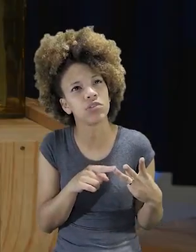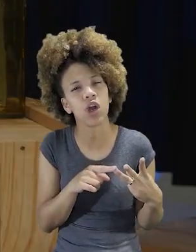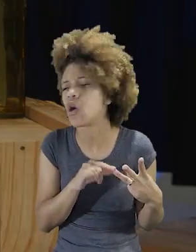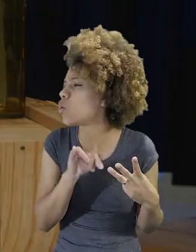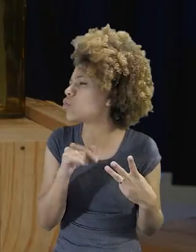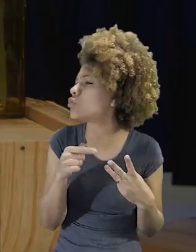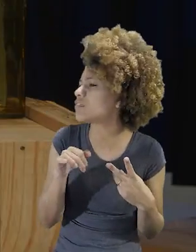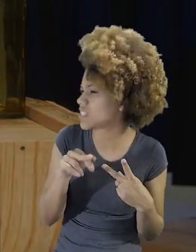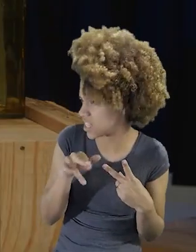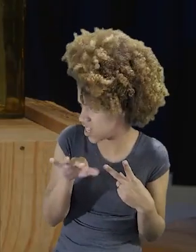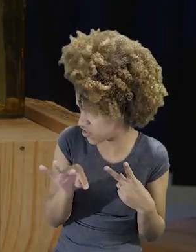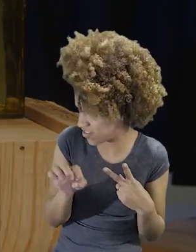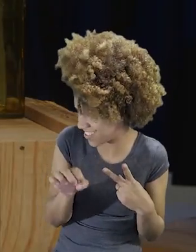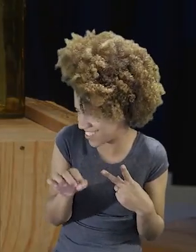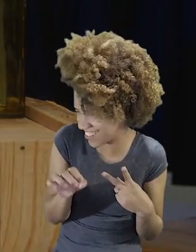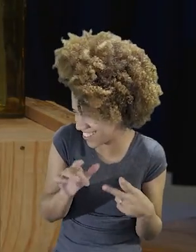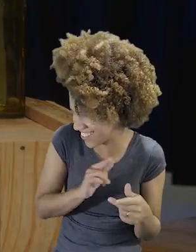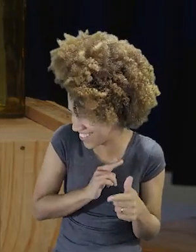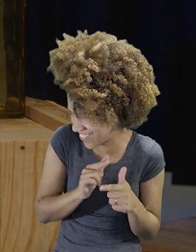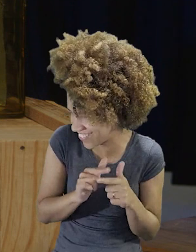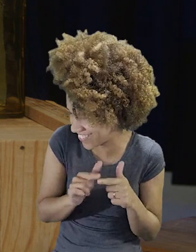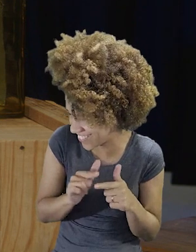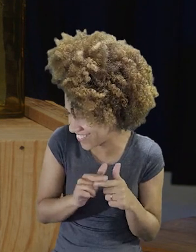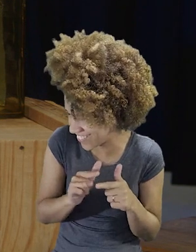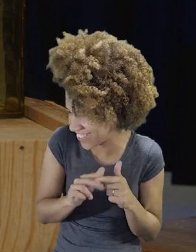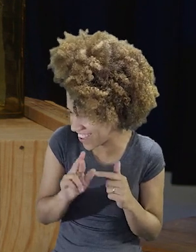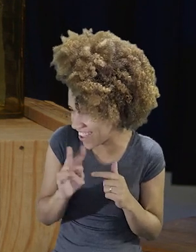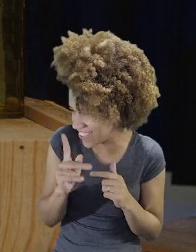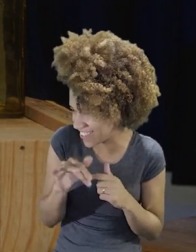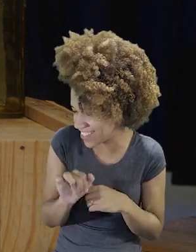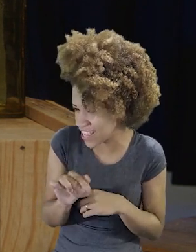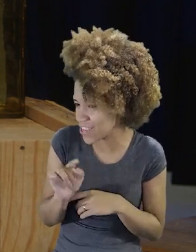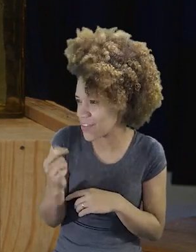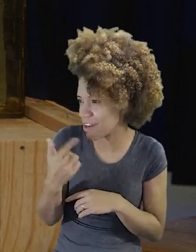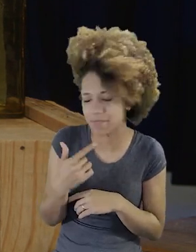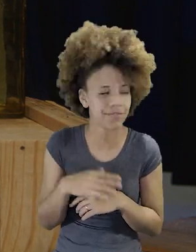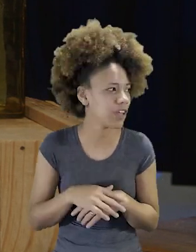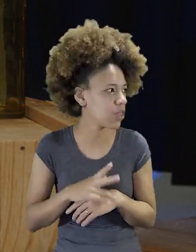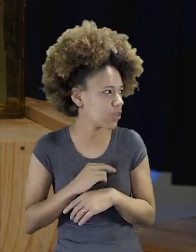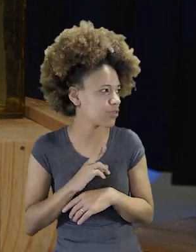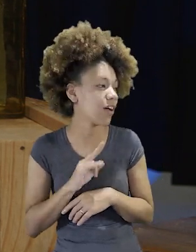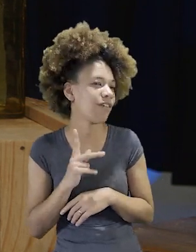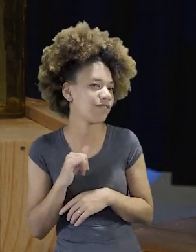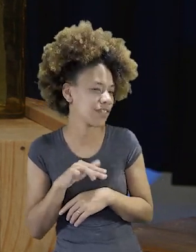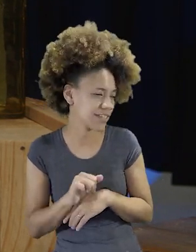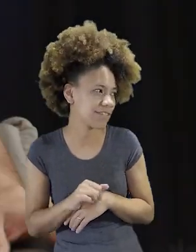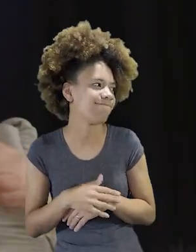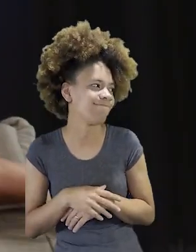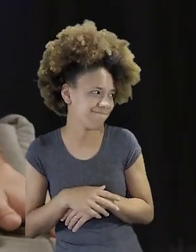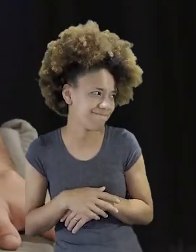Vicente e um maluco lá do o João Vicente foi o que teve problema a fia falou que ele não era humorista